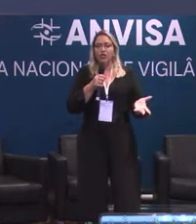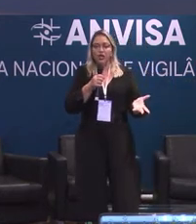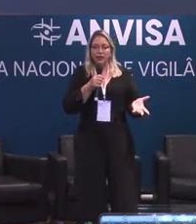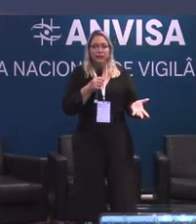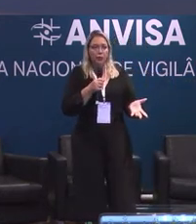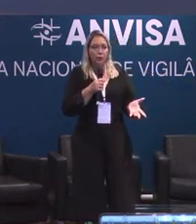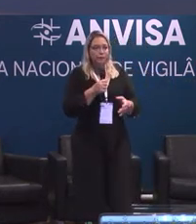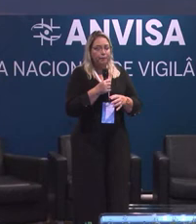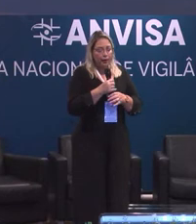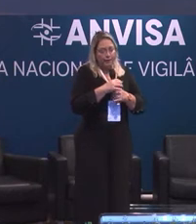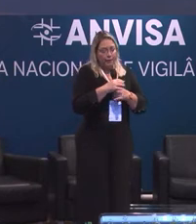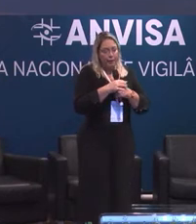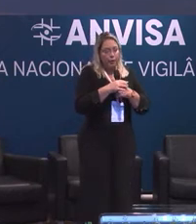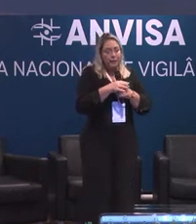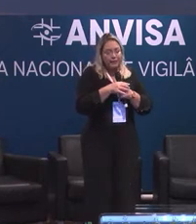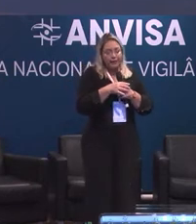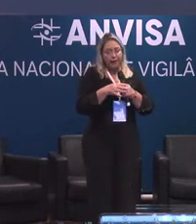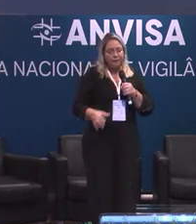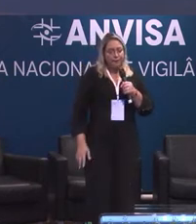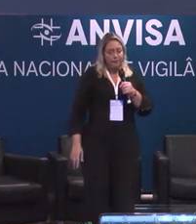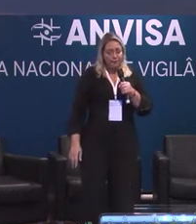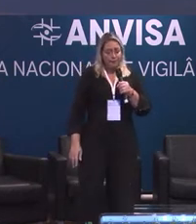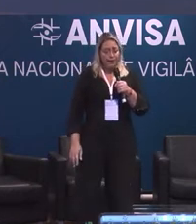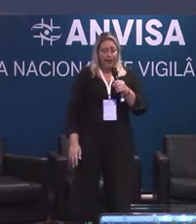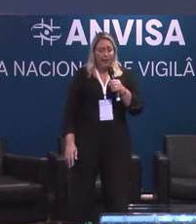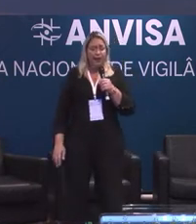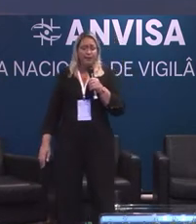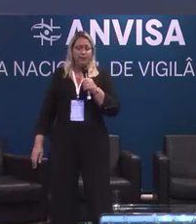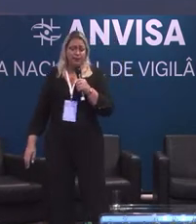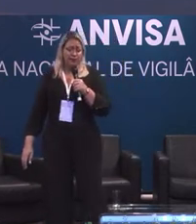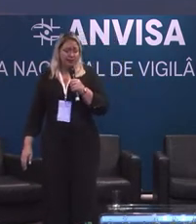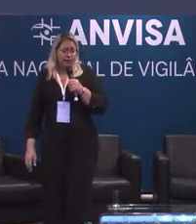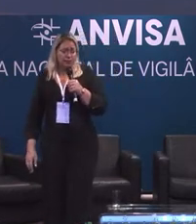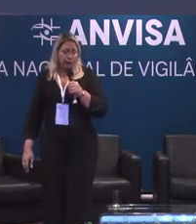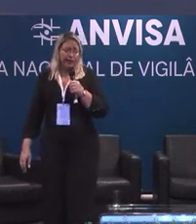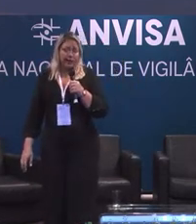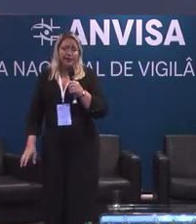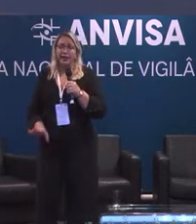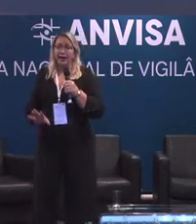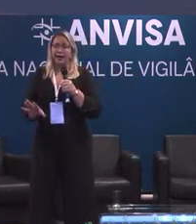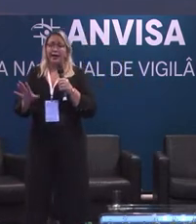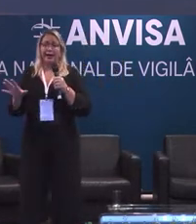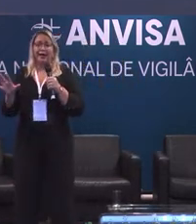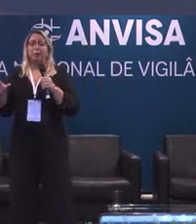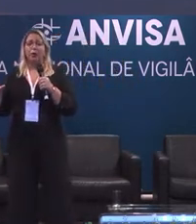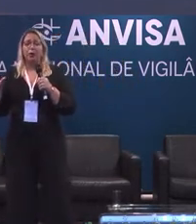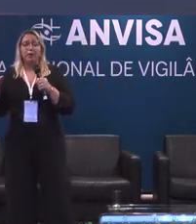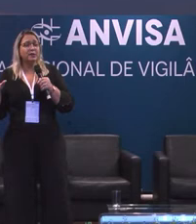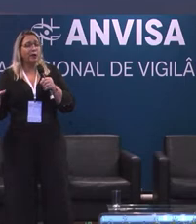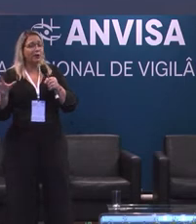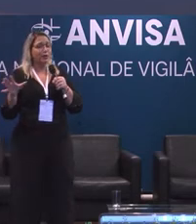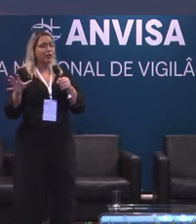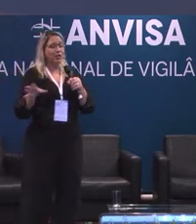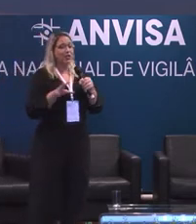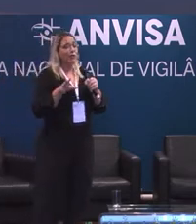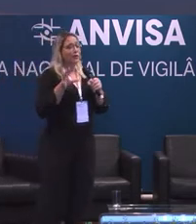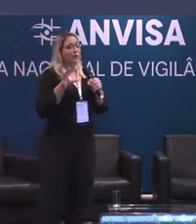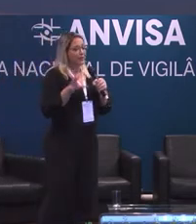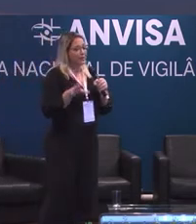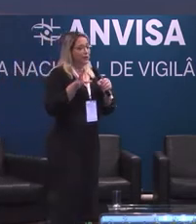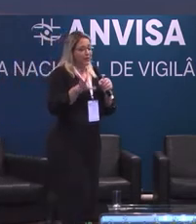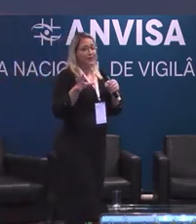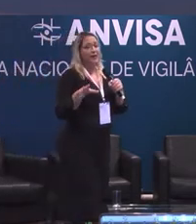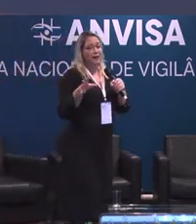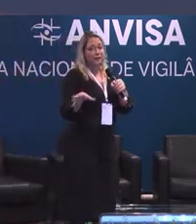de Excel. Pode passar. Em relação à diretriz 8, esse é, por mais sólido que esteja, é o que sempre